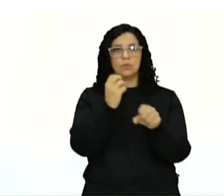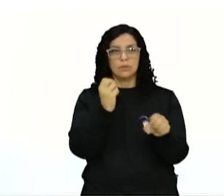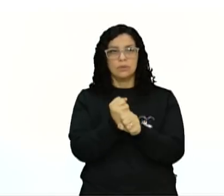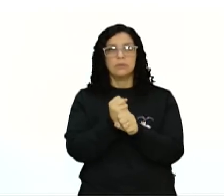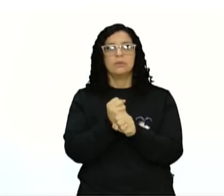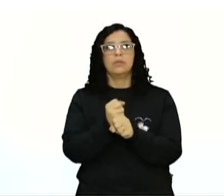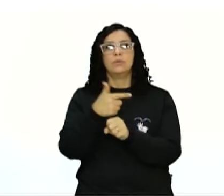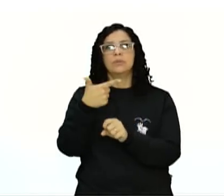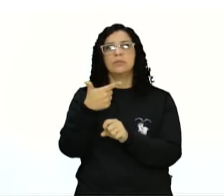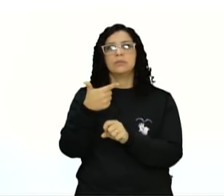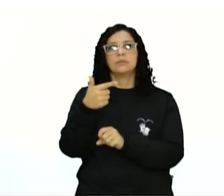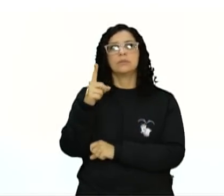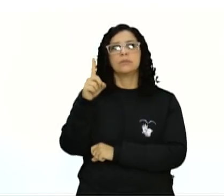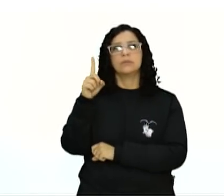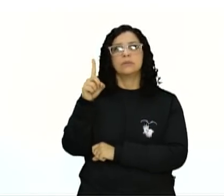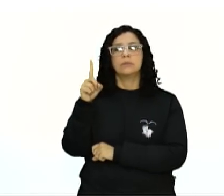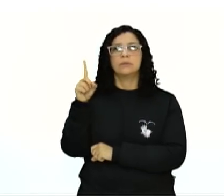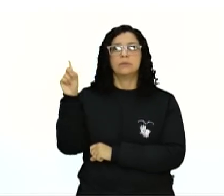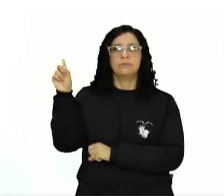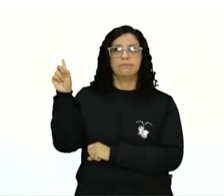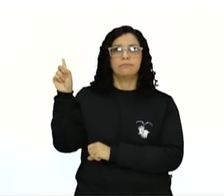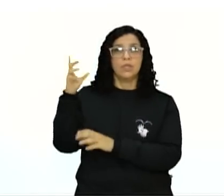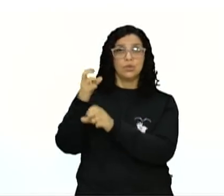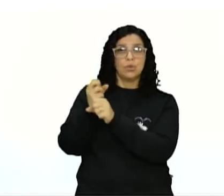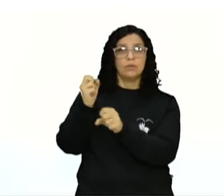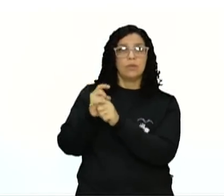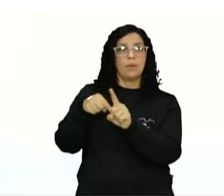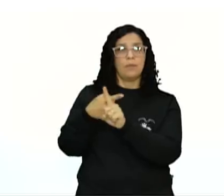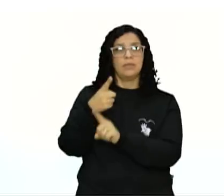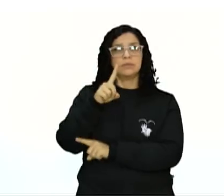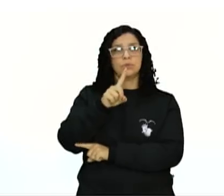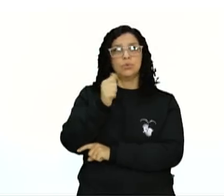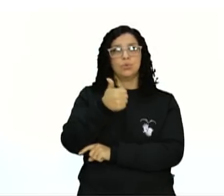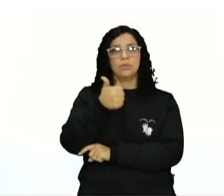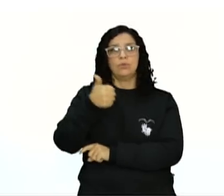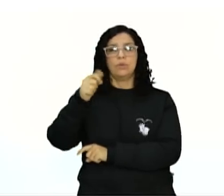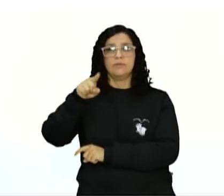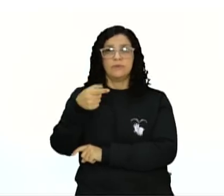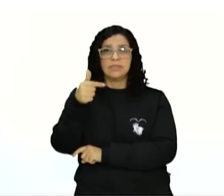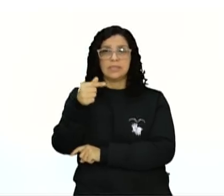aqui, 50 mais 50,25 mais 61,5 deu